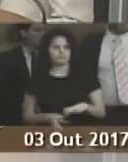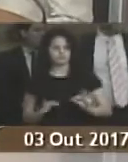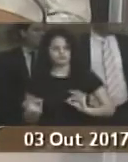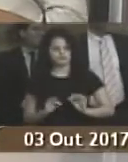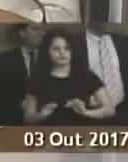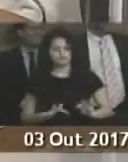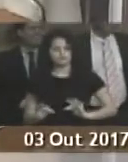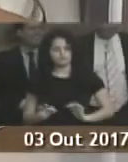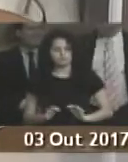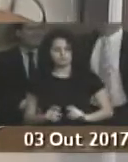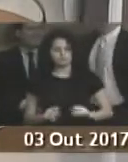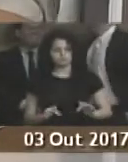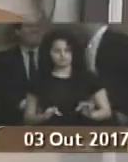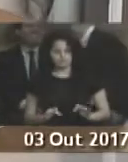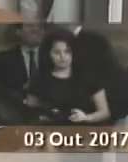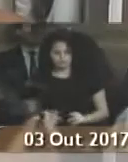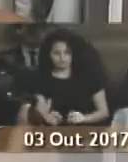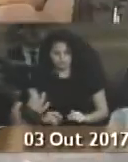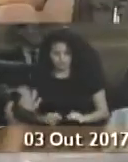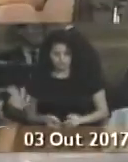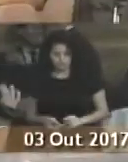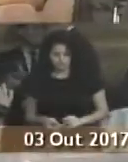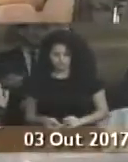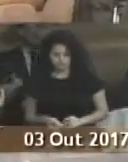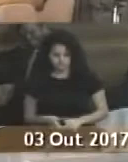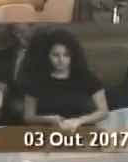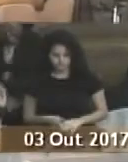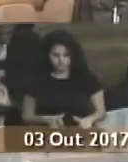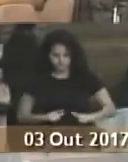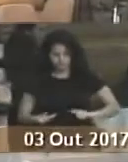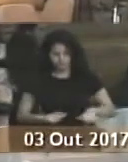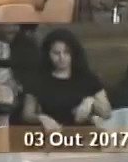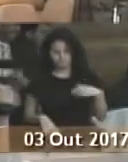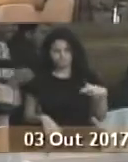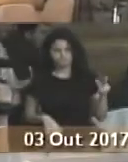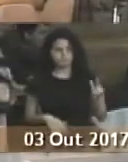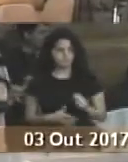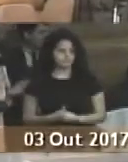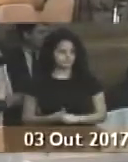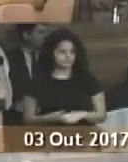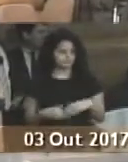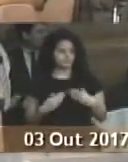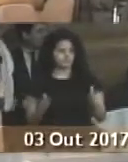deles. Aberta a palavra. Carmen, Lúcia, por favor.